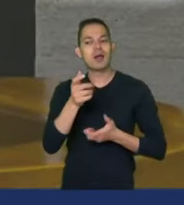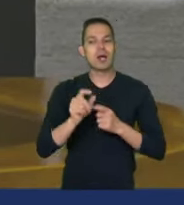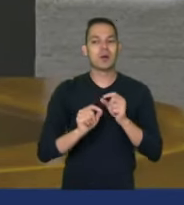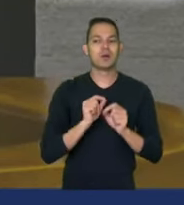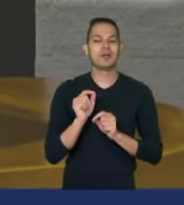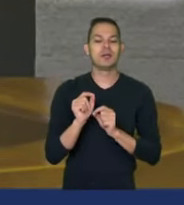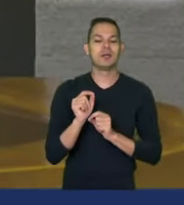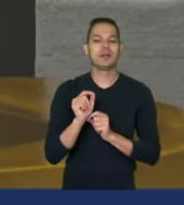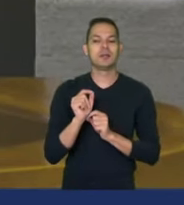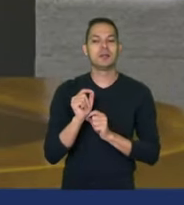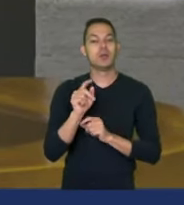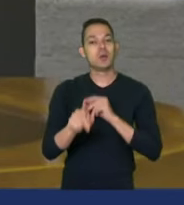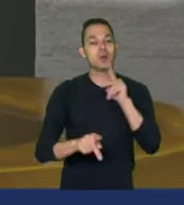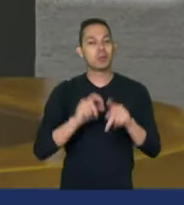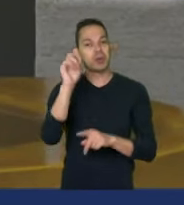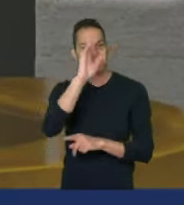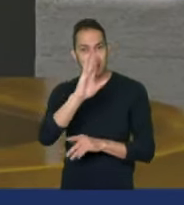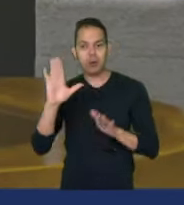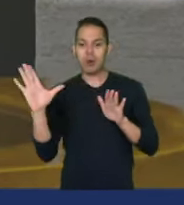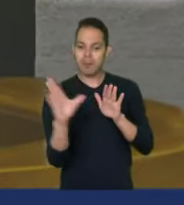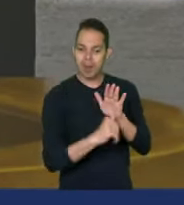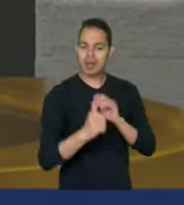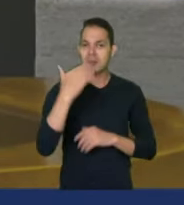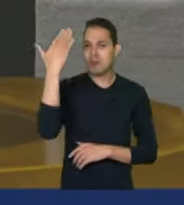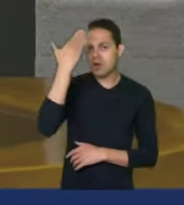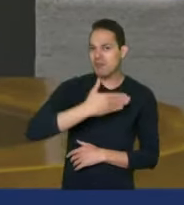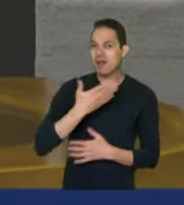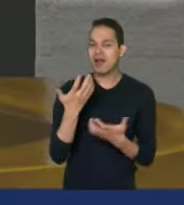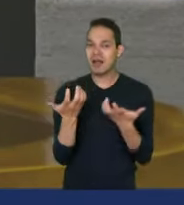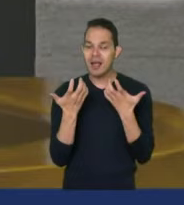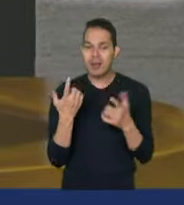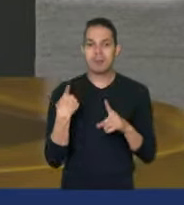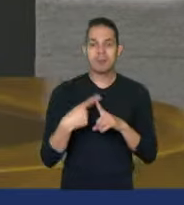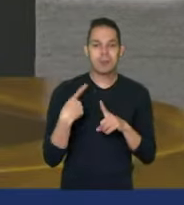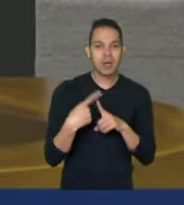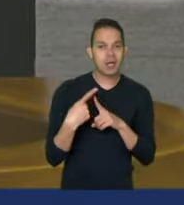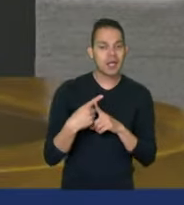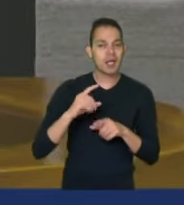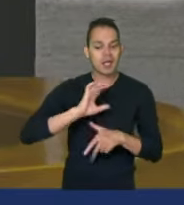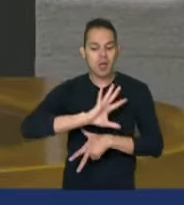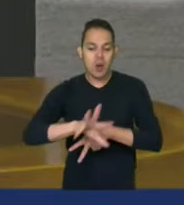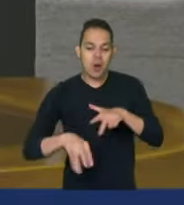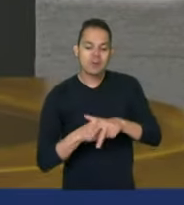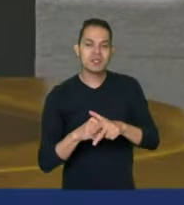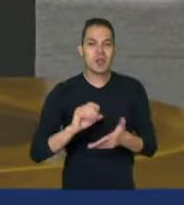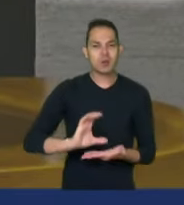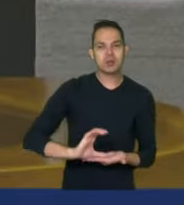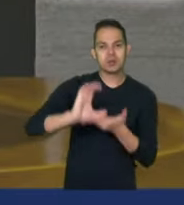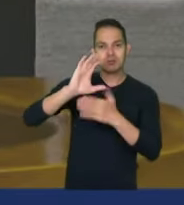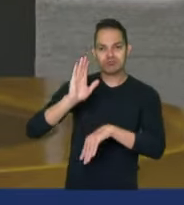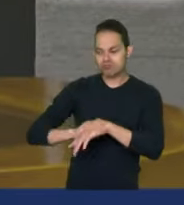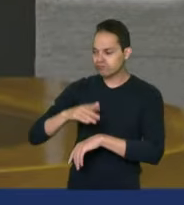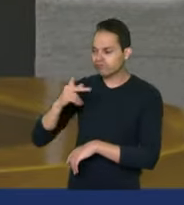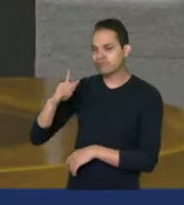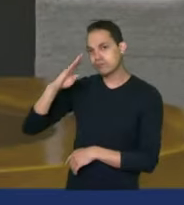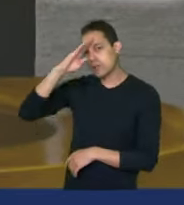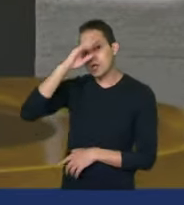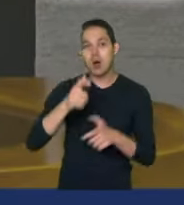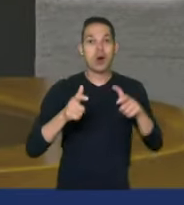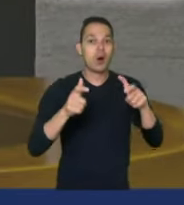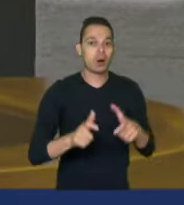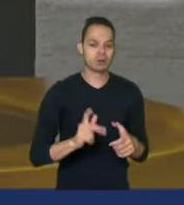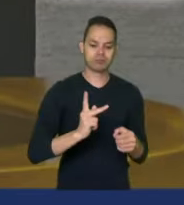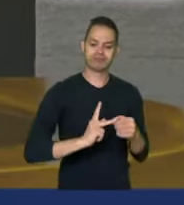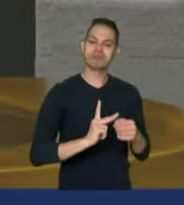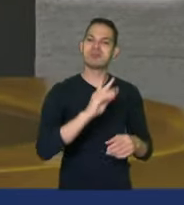o povo brasileiro foi roubado por uma opção dos conselheiros de Jair Bolsonaro na Petrobras. Ele nomeia